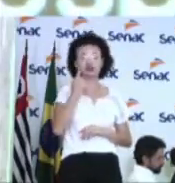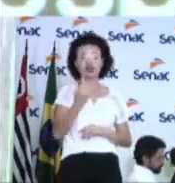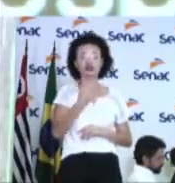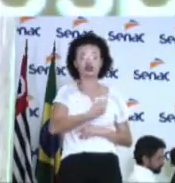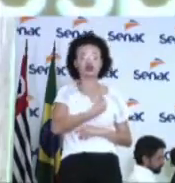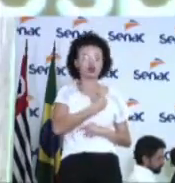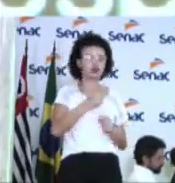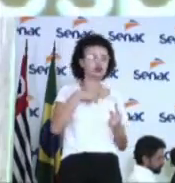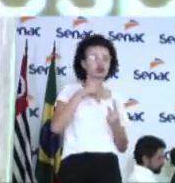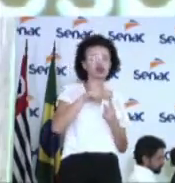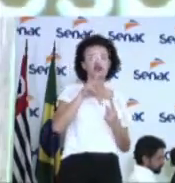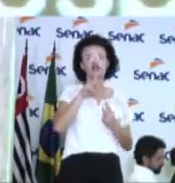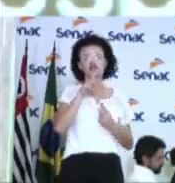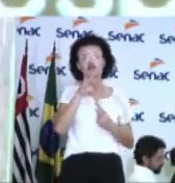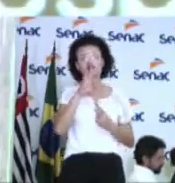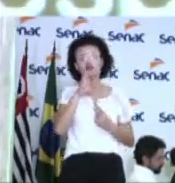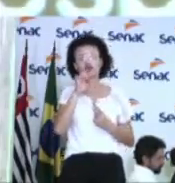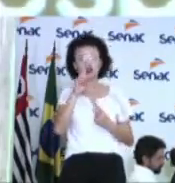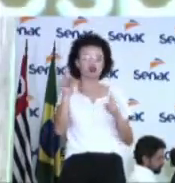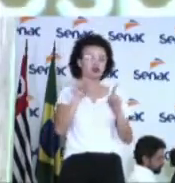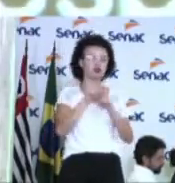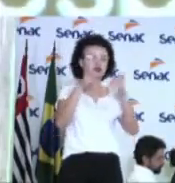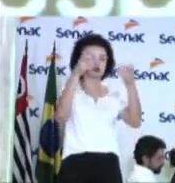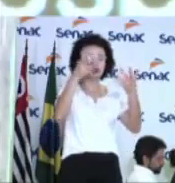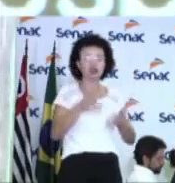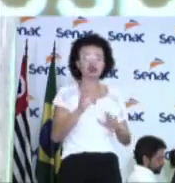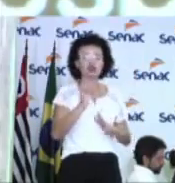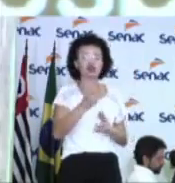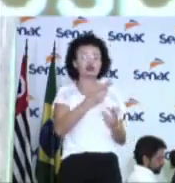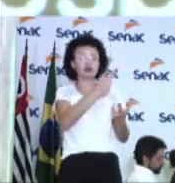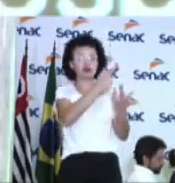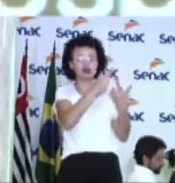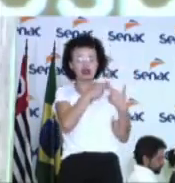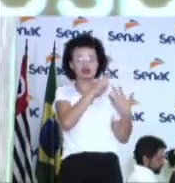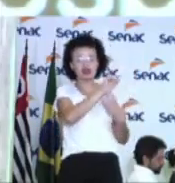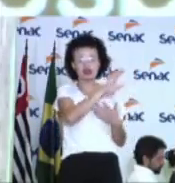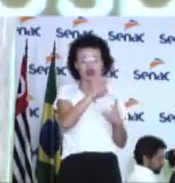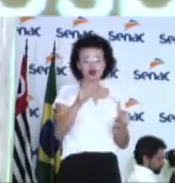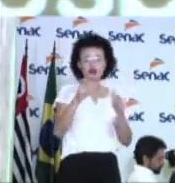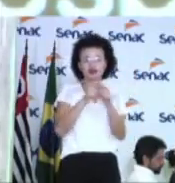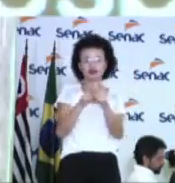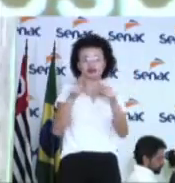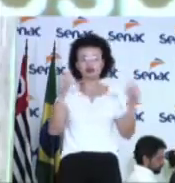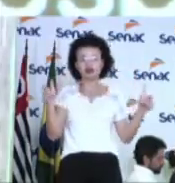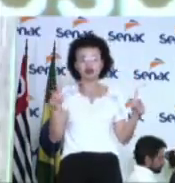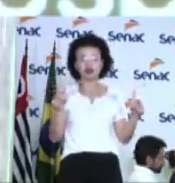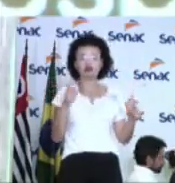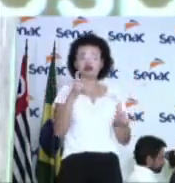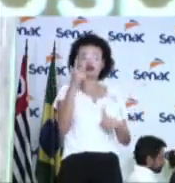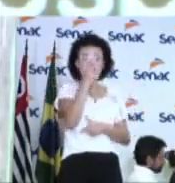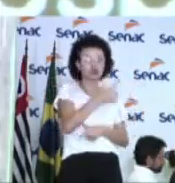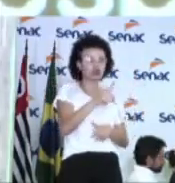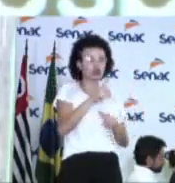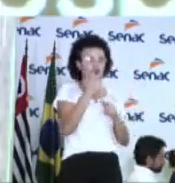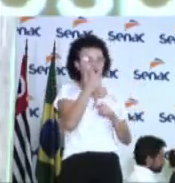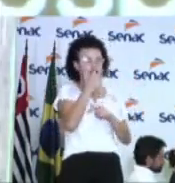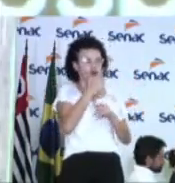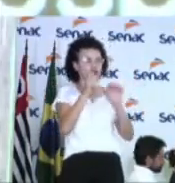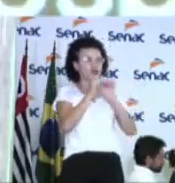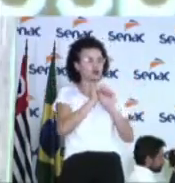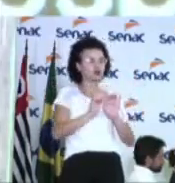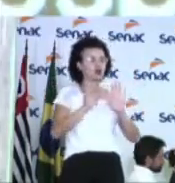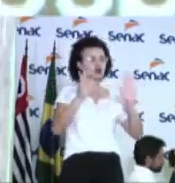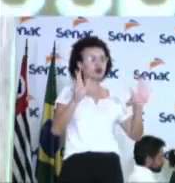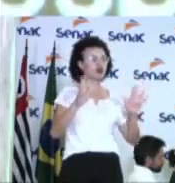Desimpedidos, o Fred, tinha nesse papel de Unilever que eu contei, um papel era grande, mas acabou ganhando uma vida maior do que